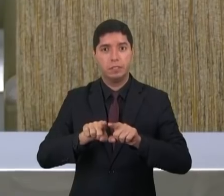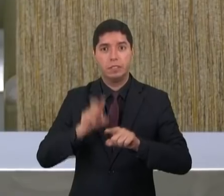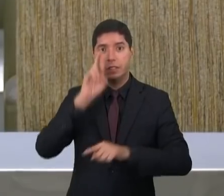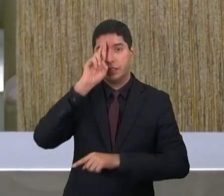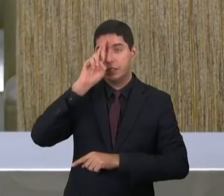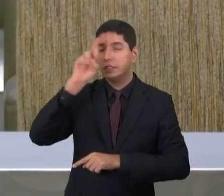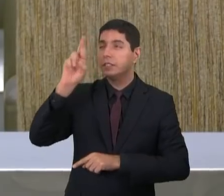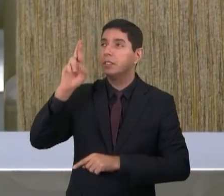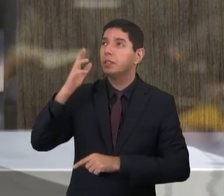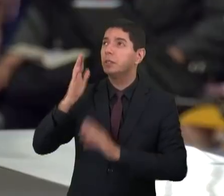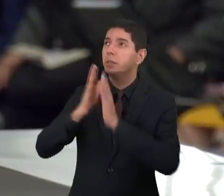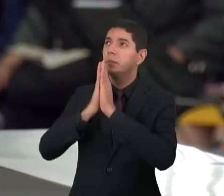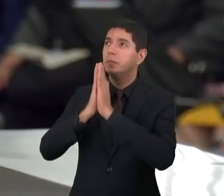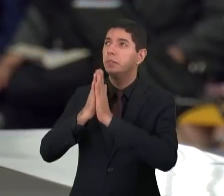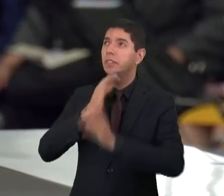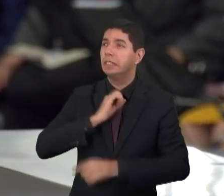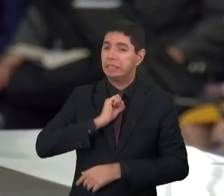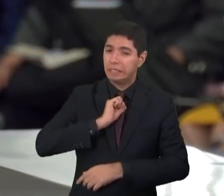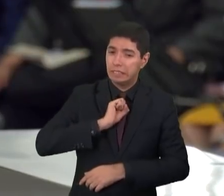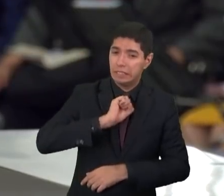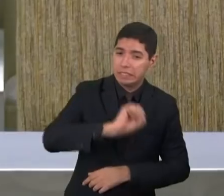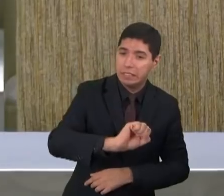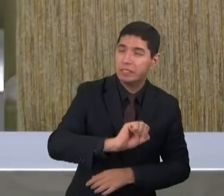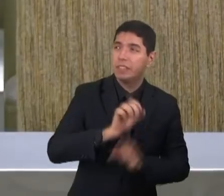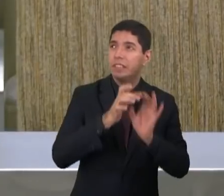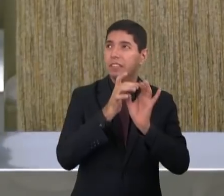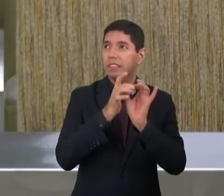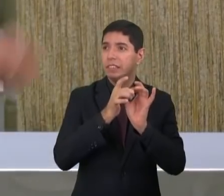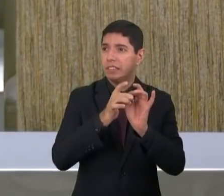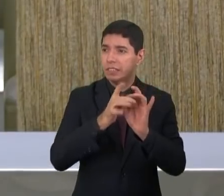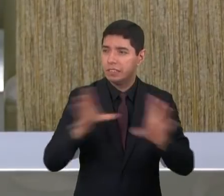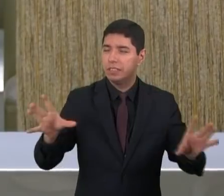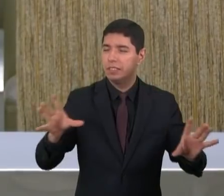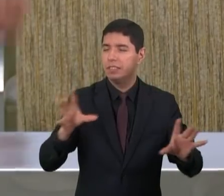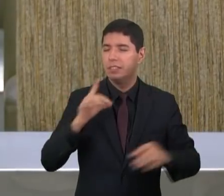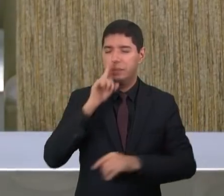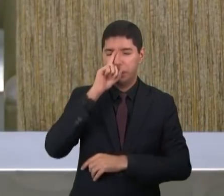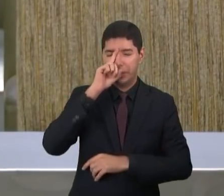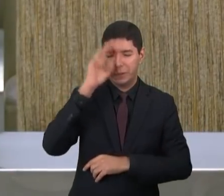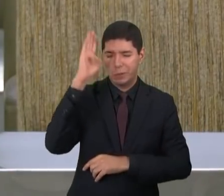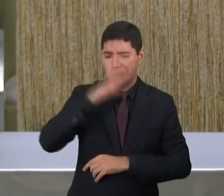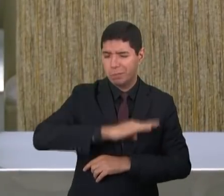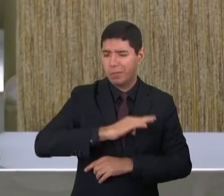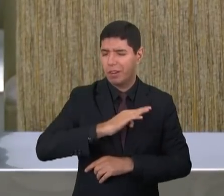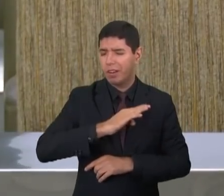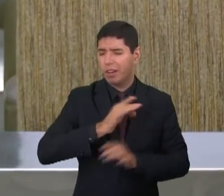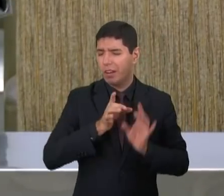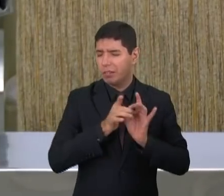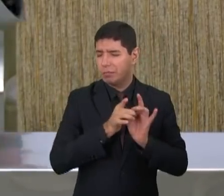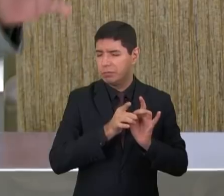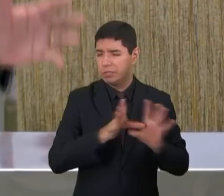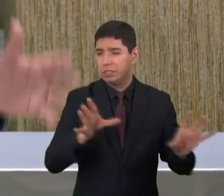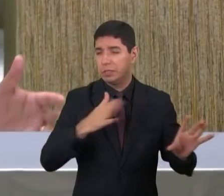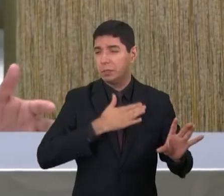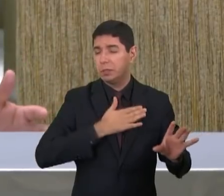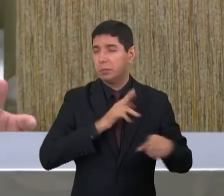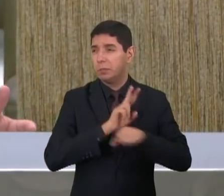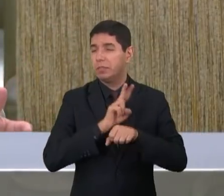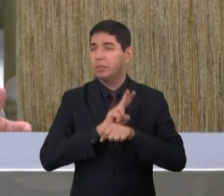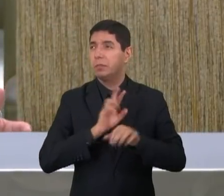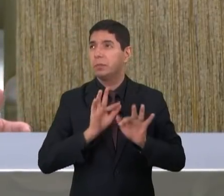Senhor, guarda-nos, Senhor, livra-nos, Senhor, protege a minha família,